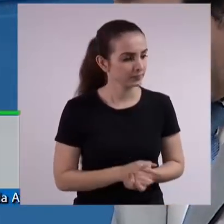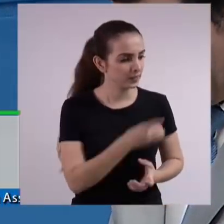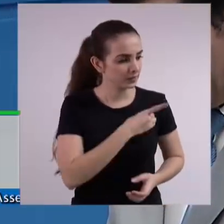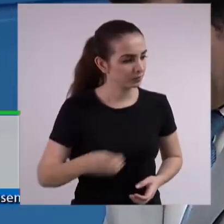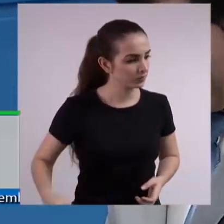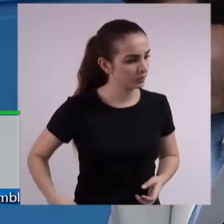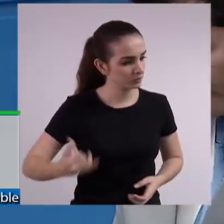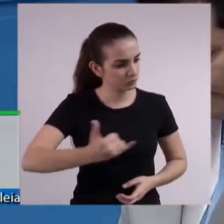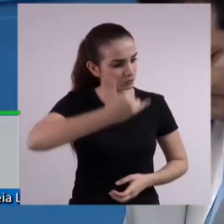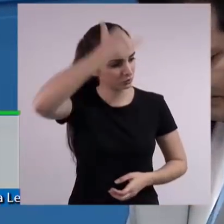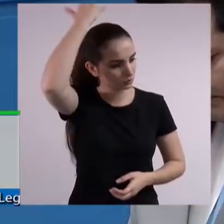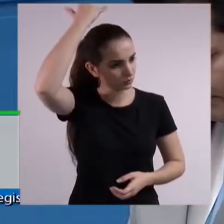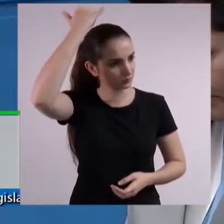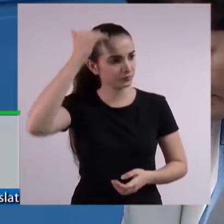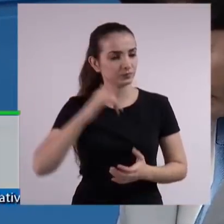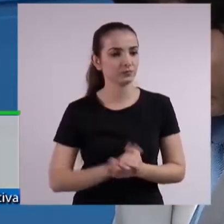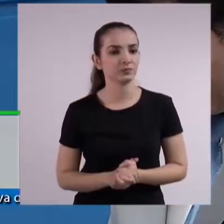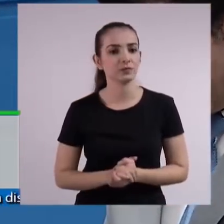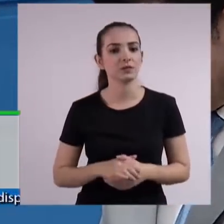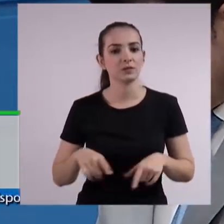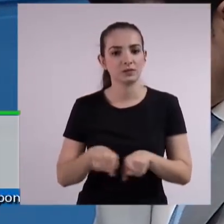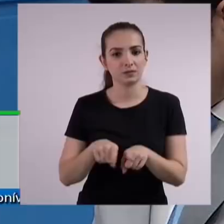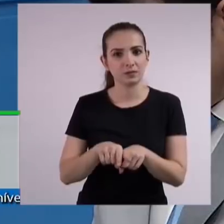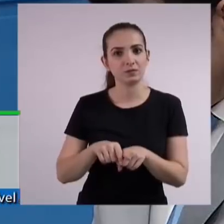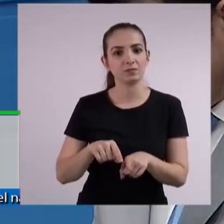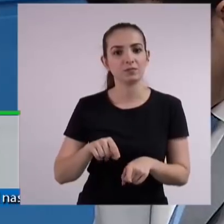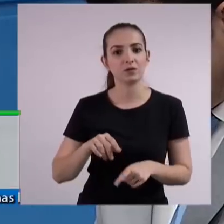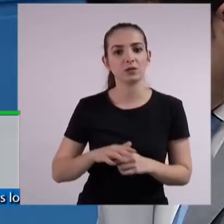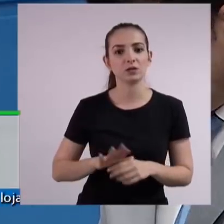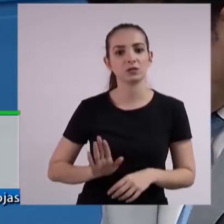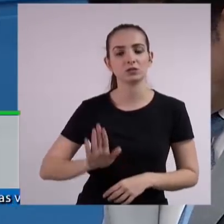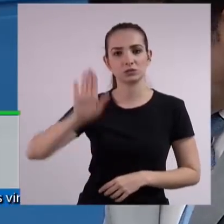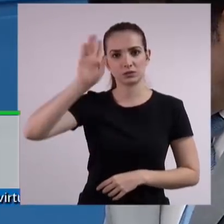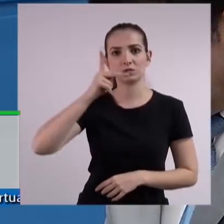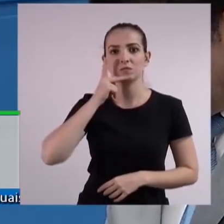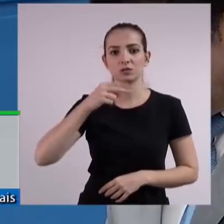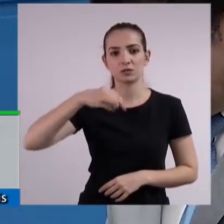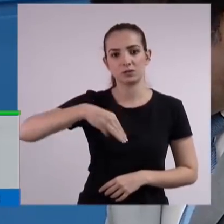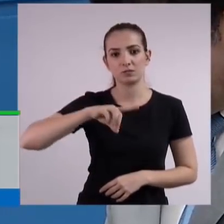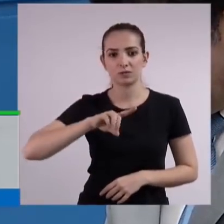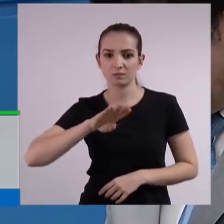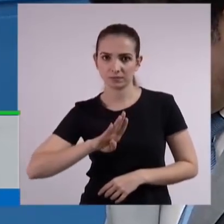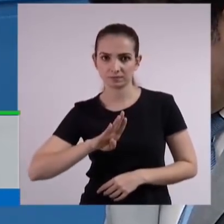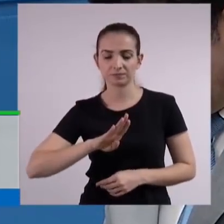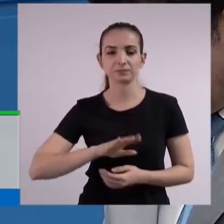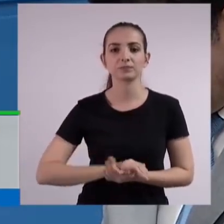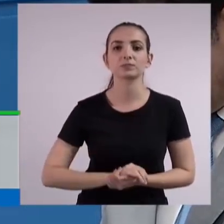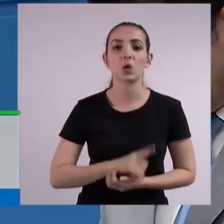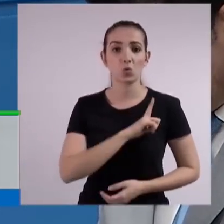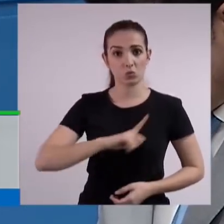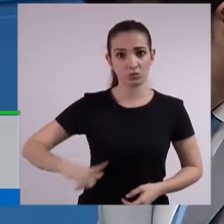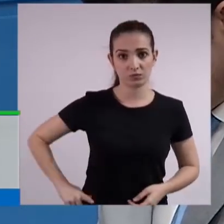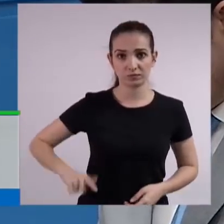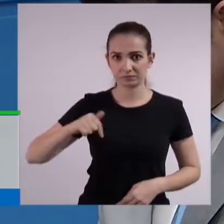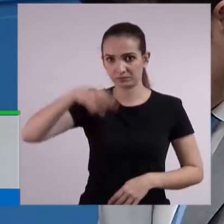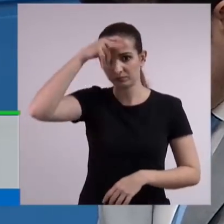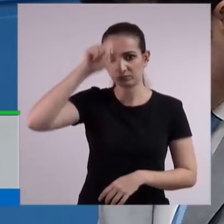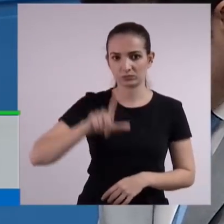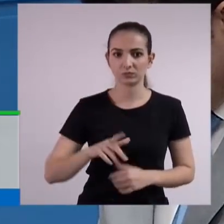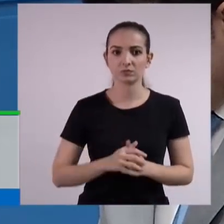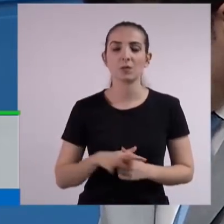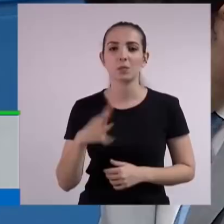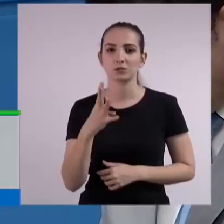Júnior Mock e pré-candidato do MDB ao governo do Estado. Eu, nessas